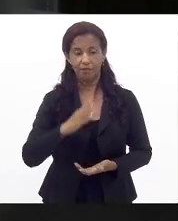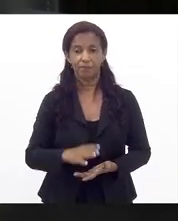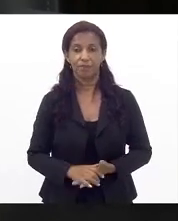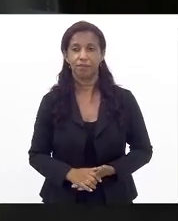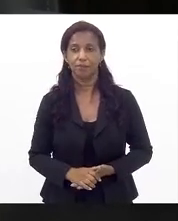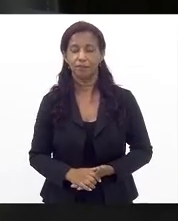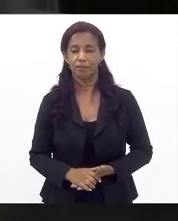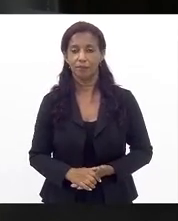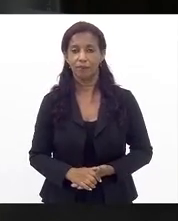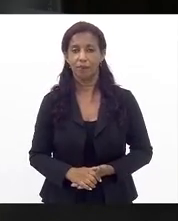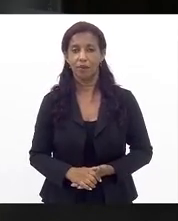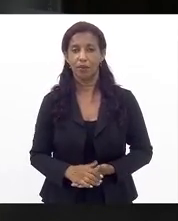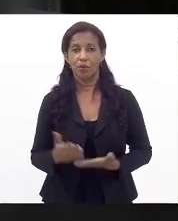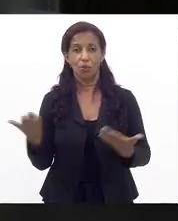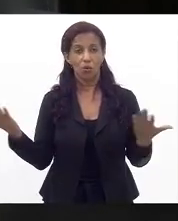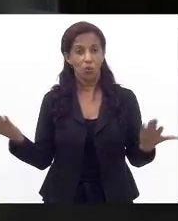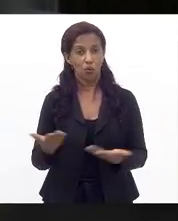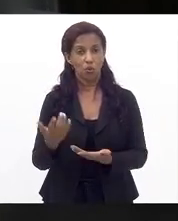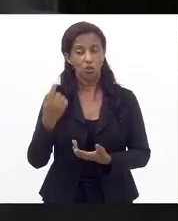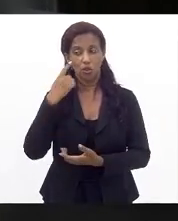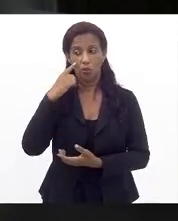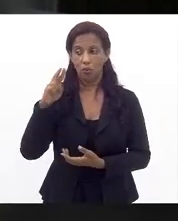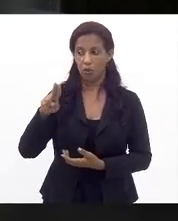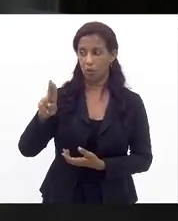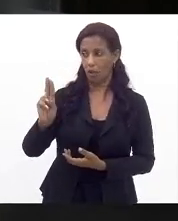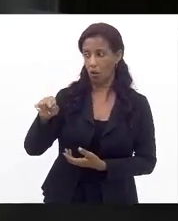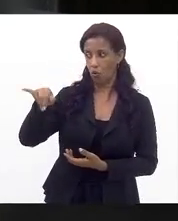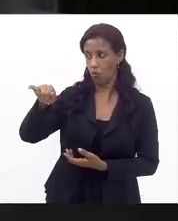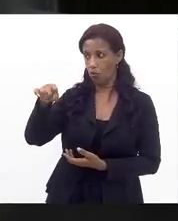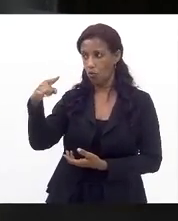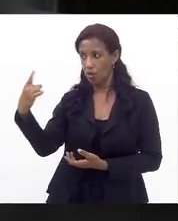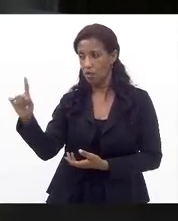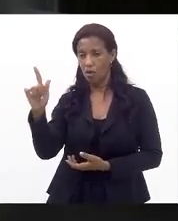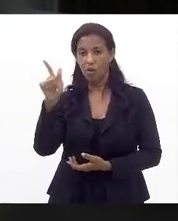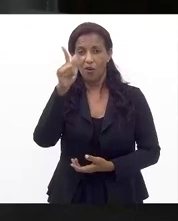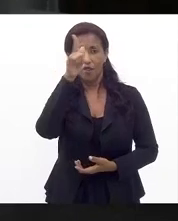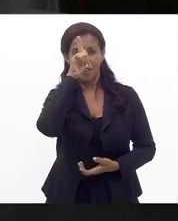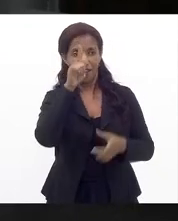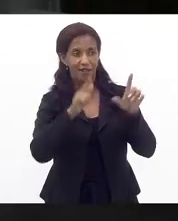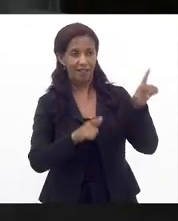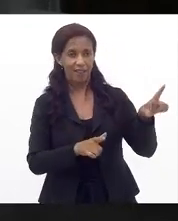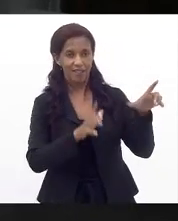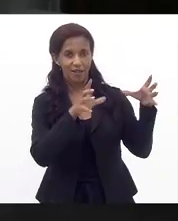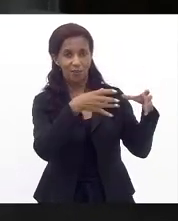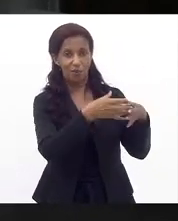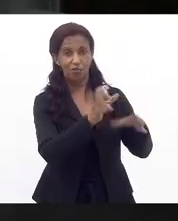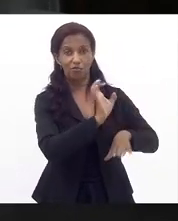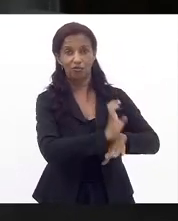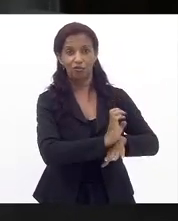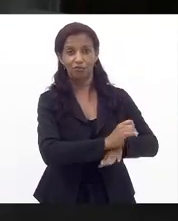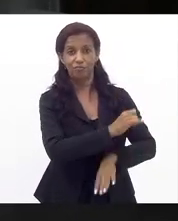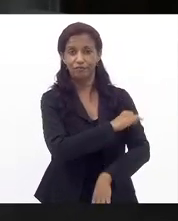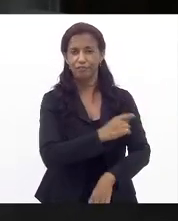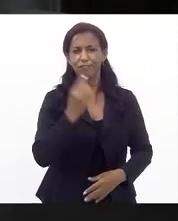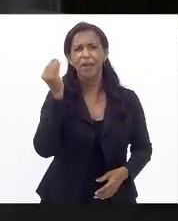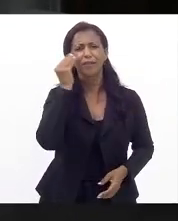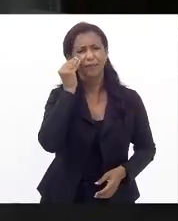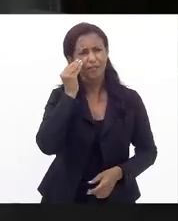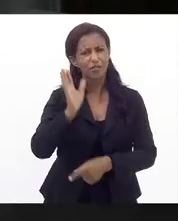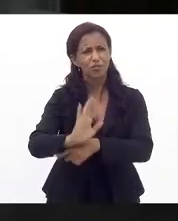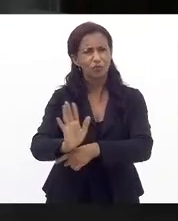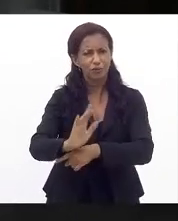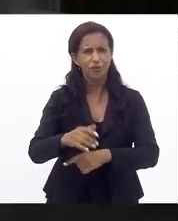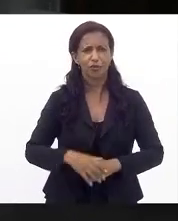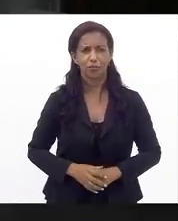no mercado comum eu boto a união e como a Grécia eu boto Estado do Rio de Janeiro vejam porque